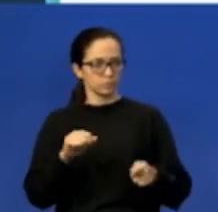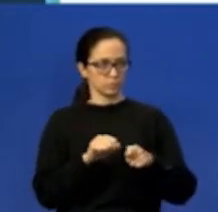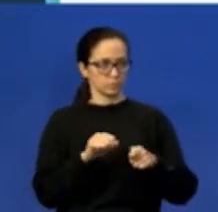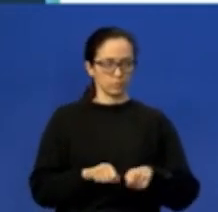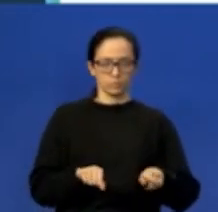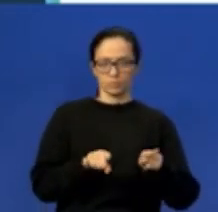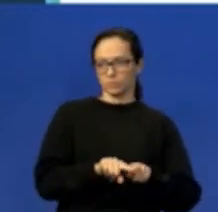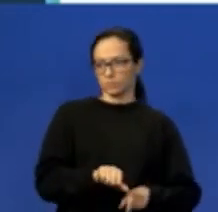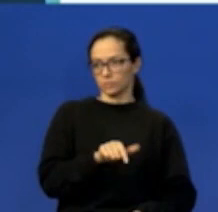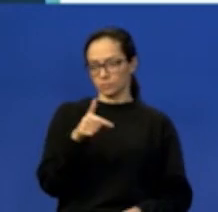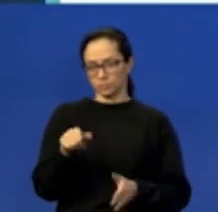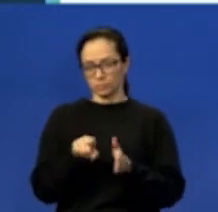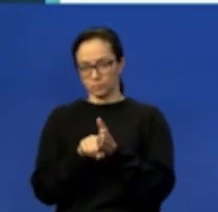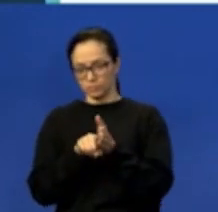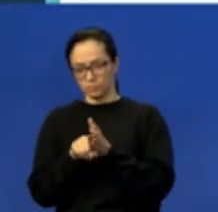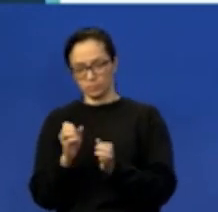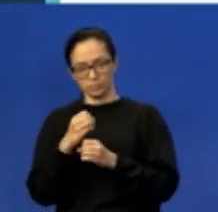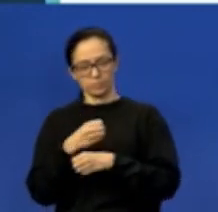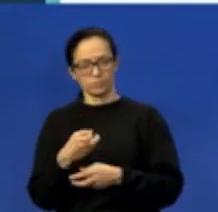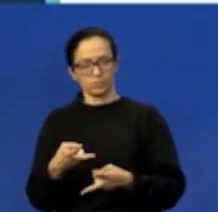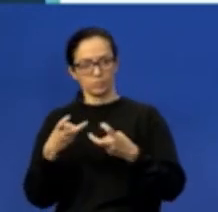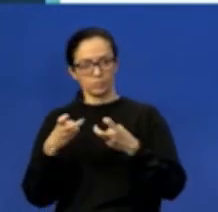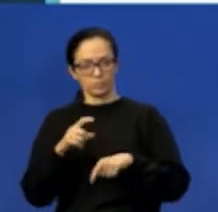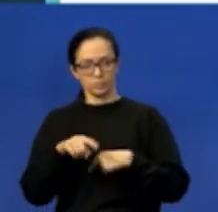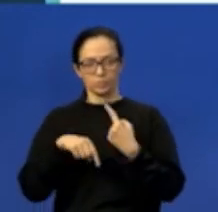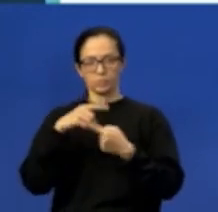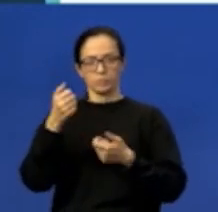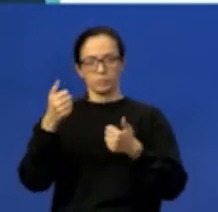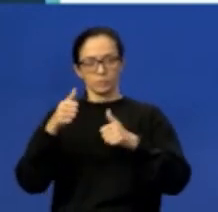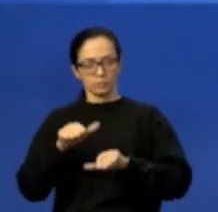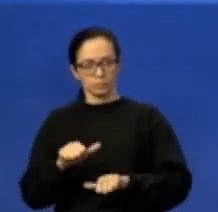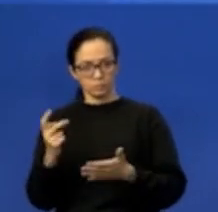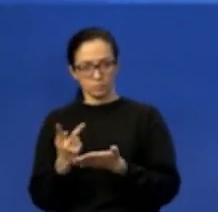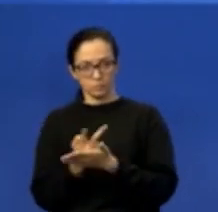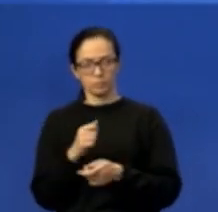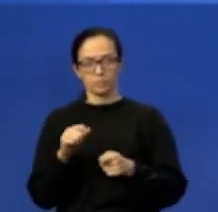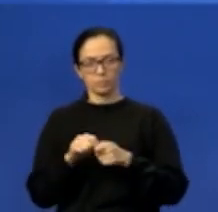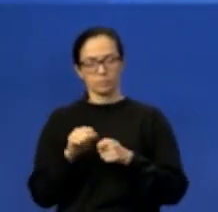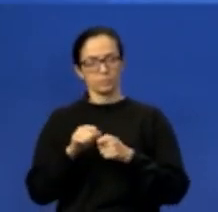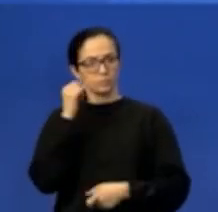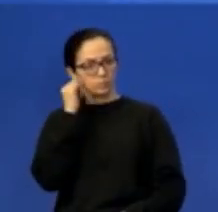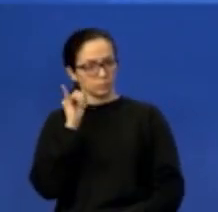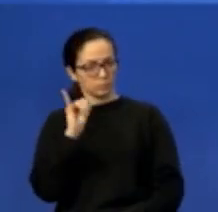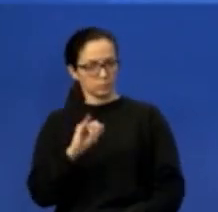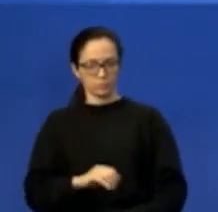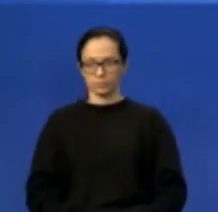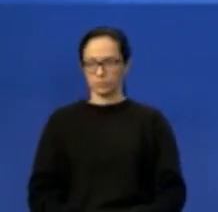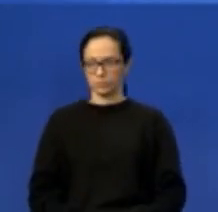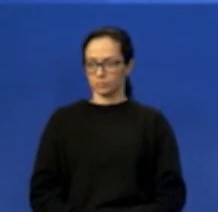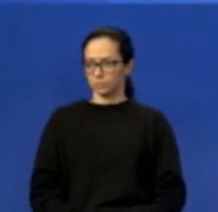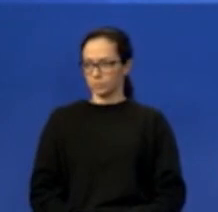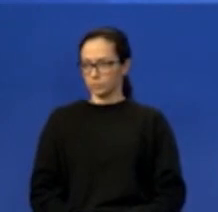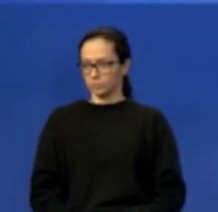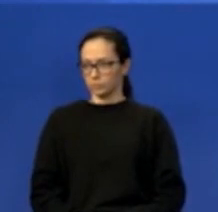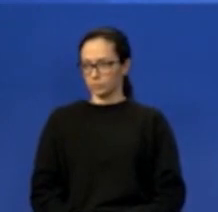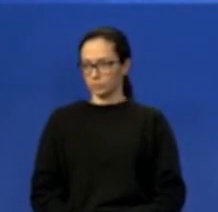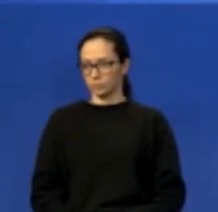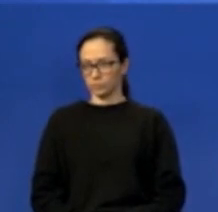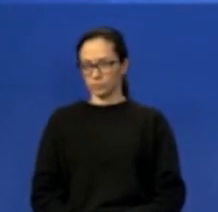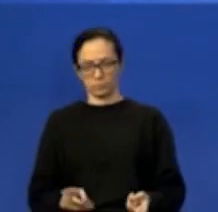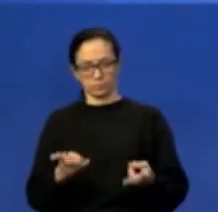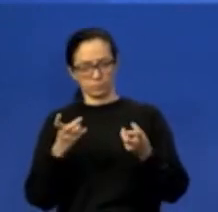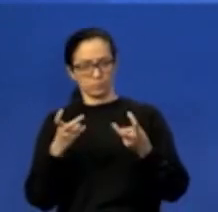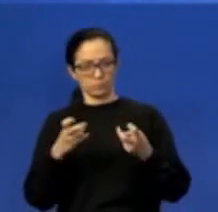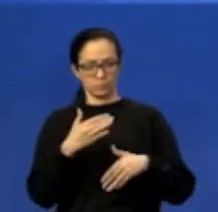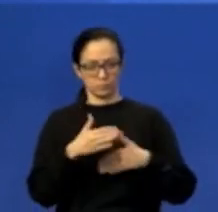Existe também a rejeição de amostra com o objetivo de evitar resultados incorretos ou duvidosos. Nessa variável de coleta, muitos exames